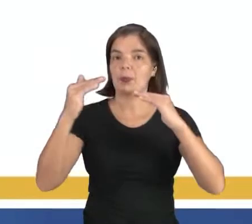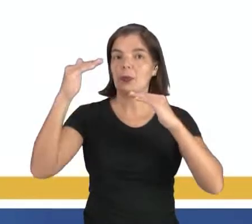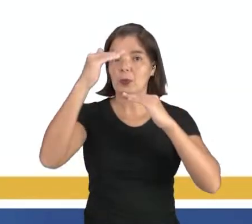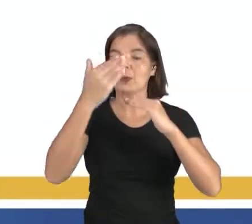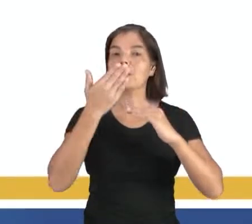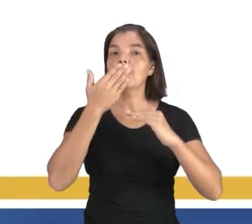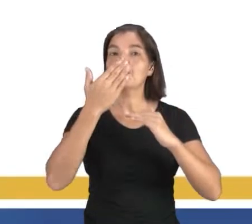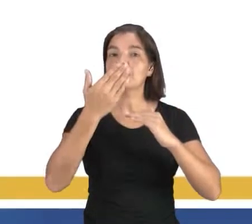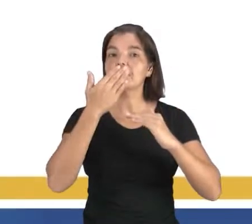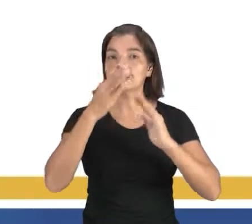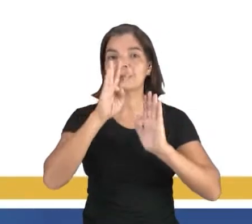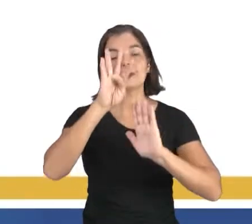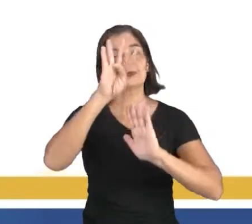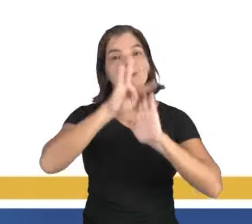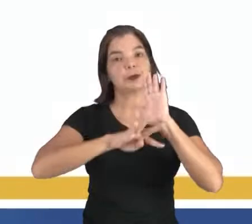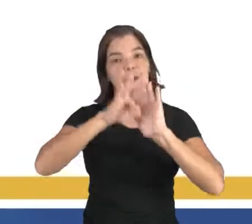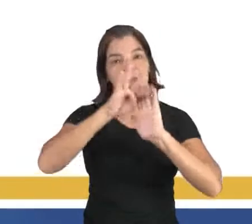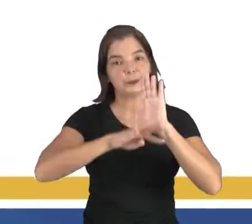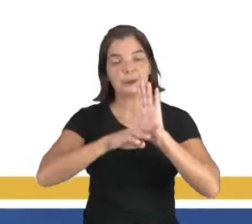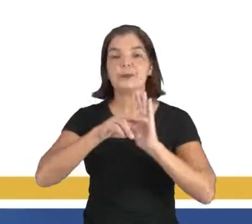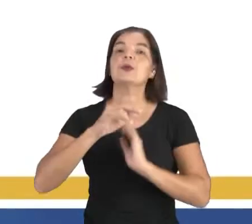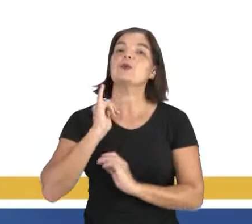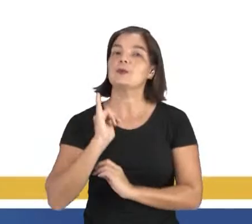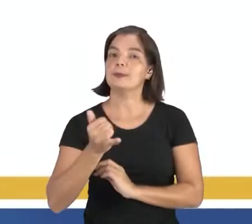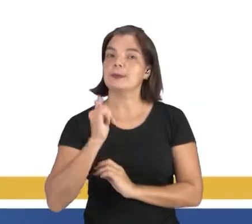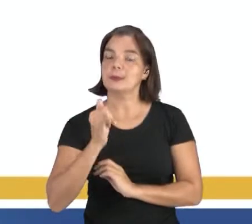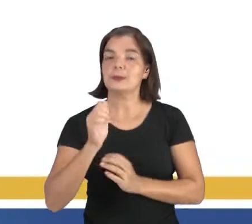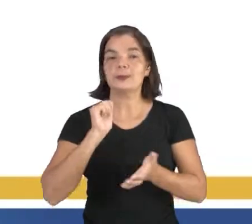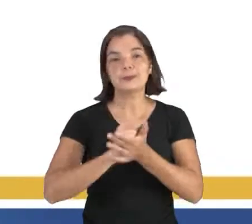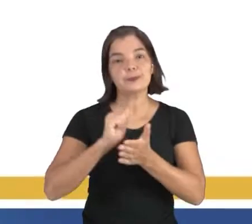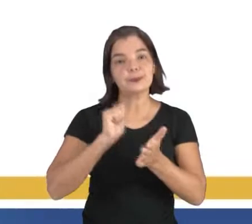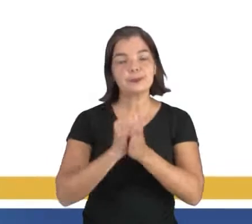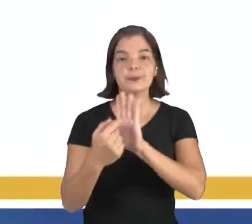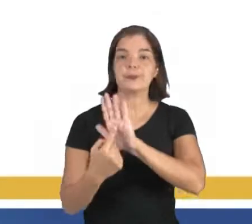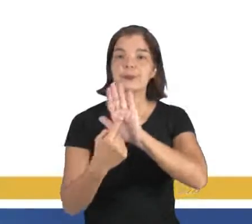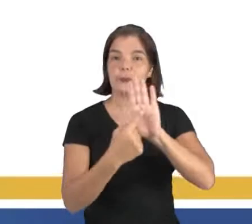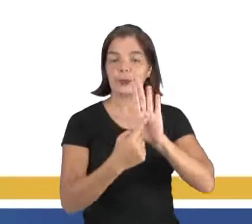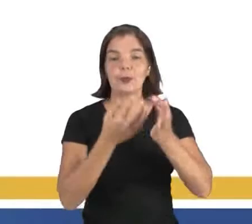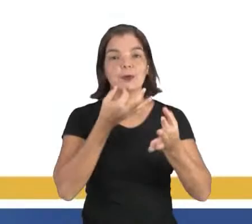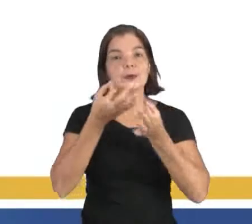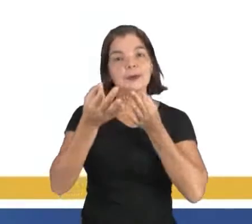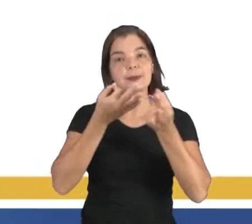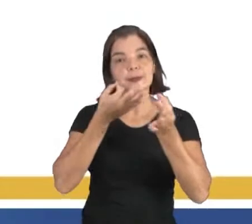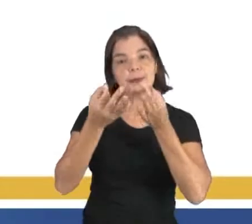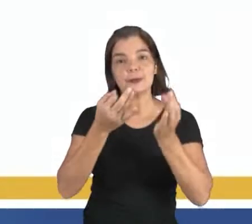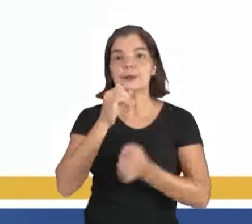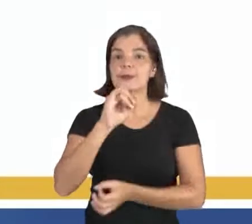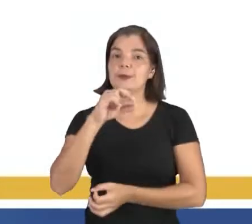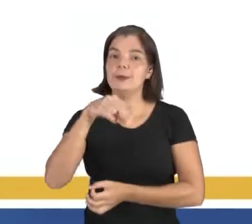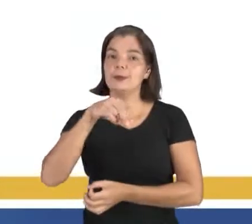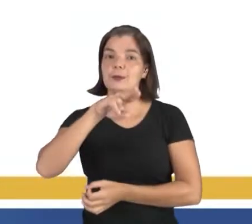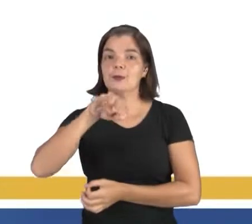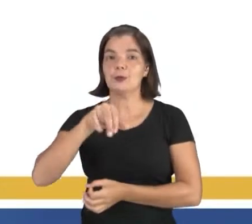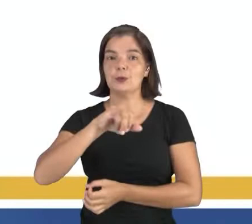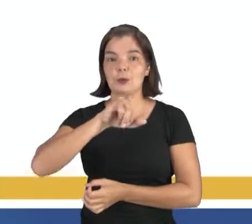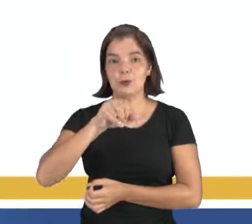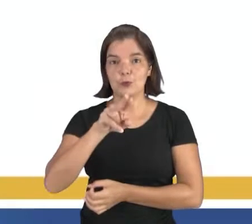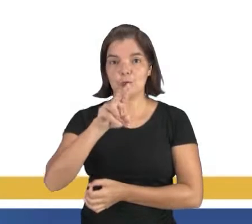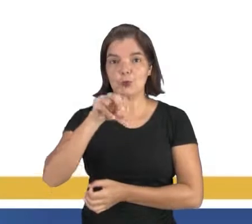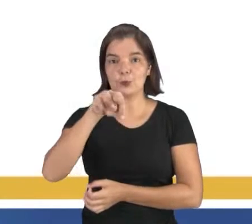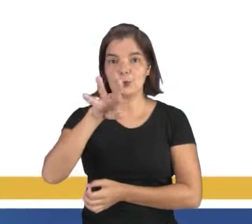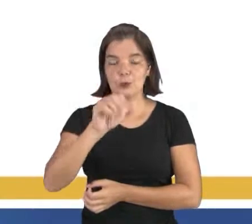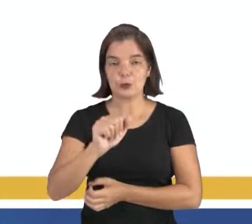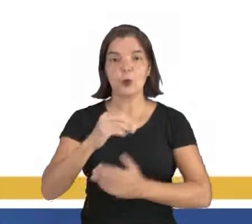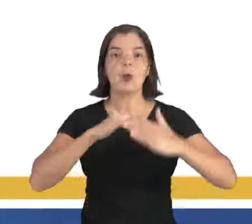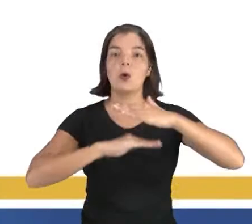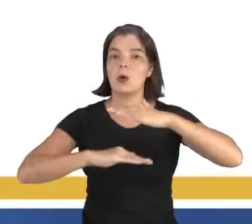os tipos textuais, que são narrativo, descritivo, expositivo, argumentativo e injuntivo. Mais abaixo nós